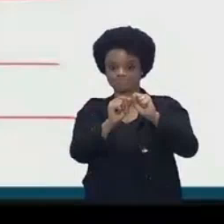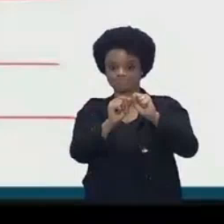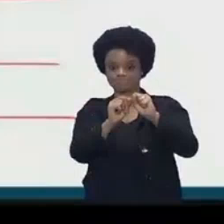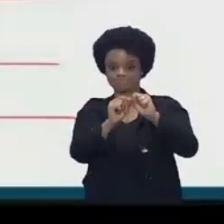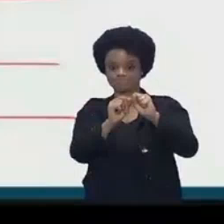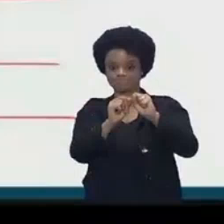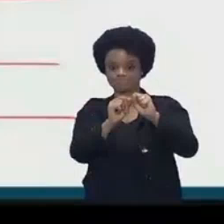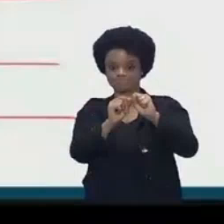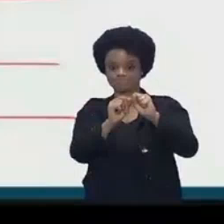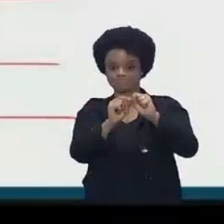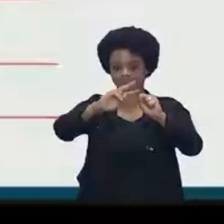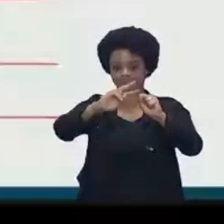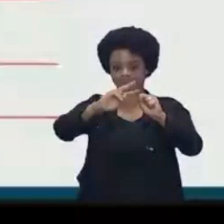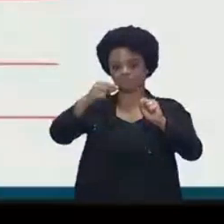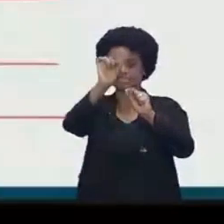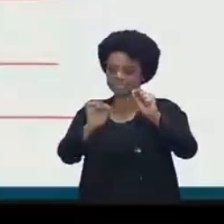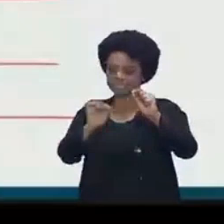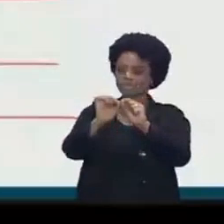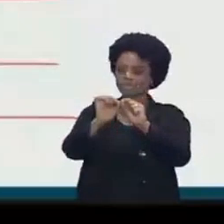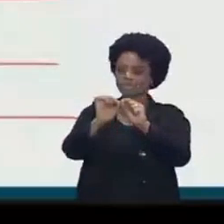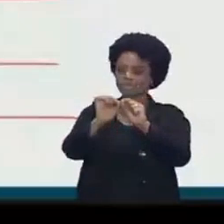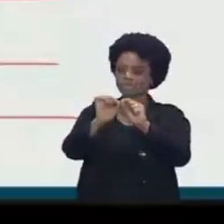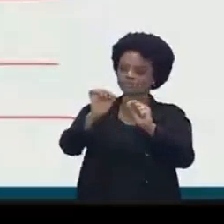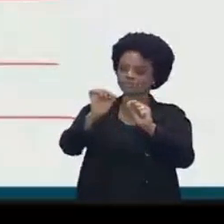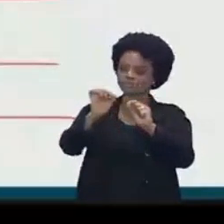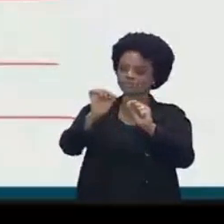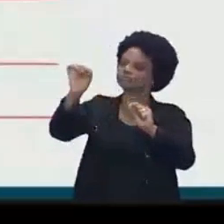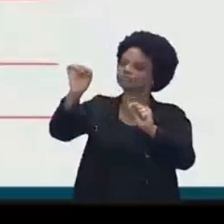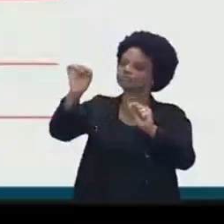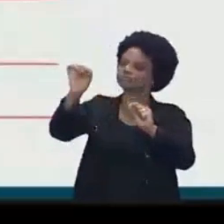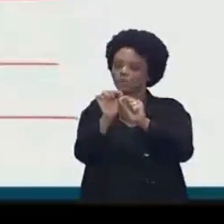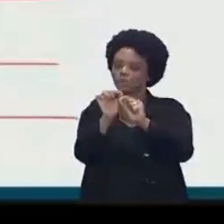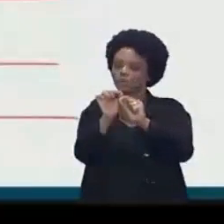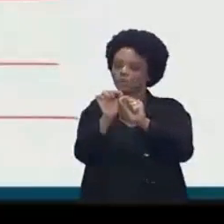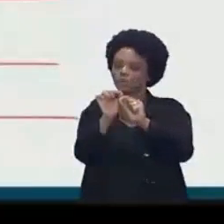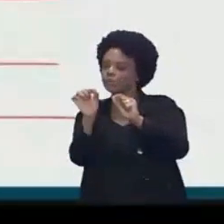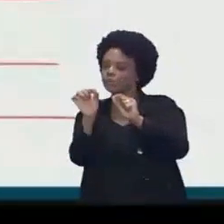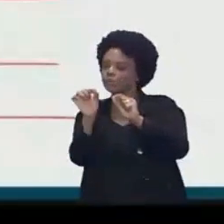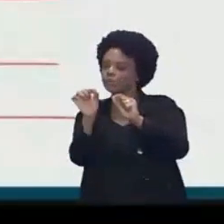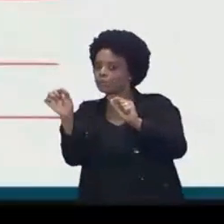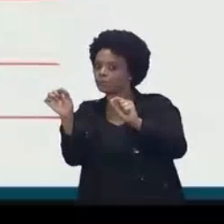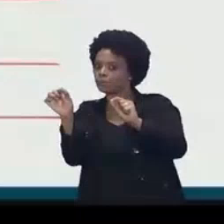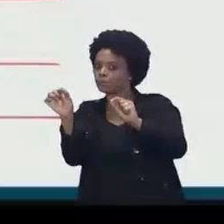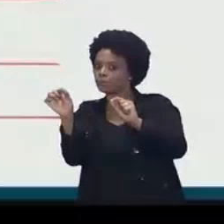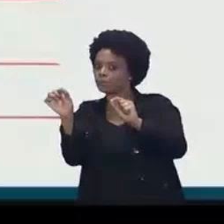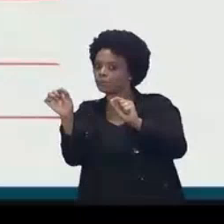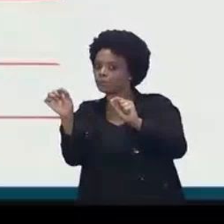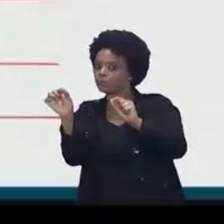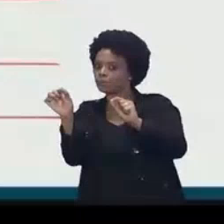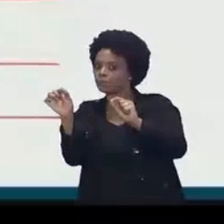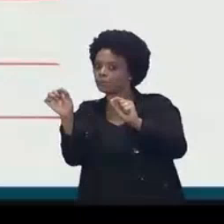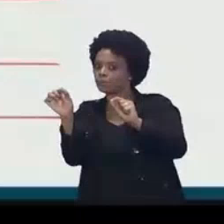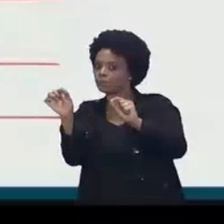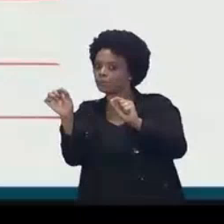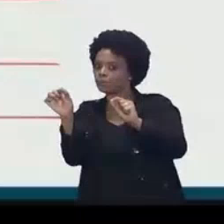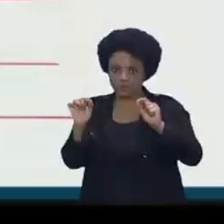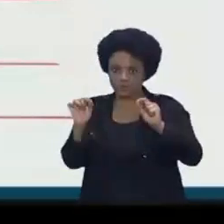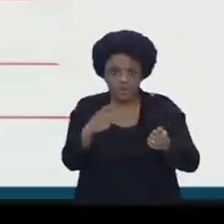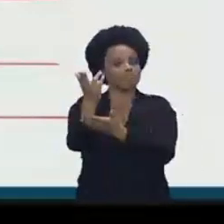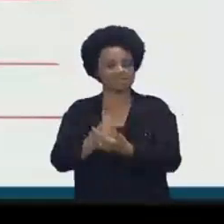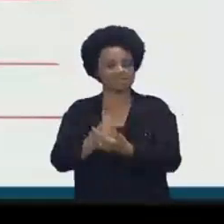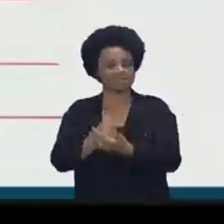nesse segundo gráfico que você vai traçar. Muito bem. Então, vamos lá